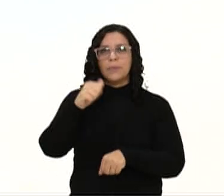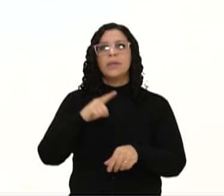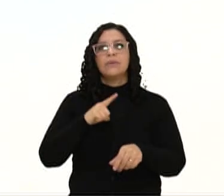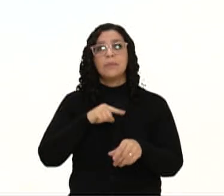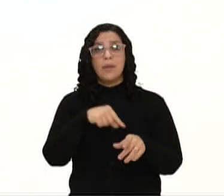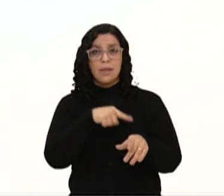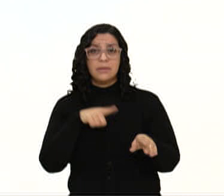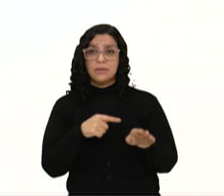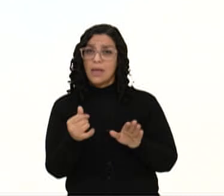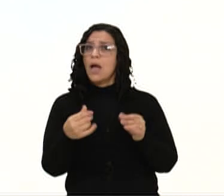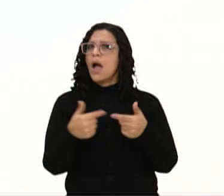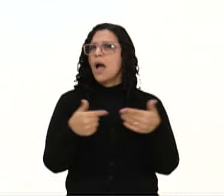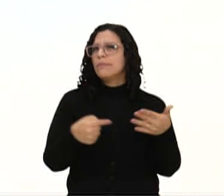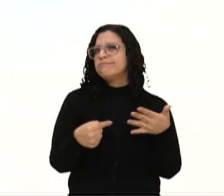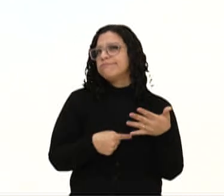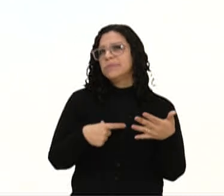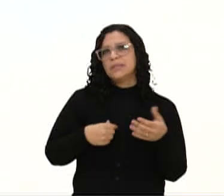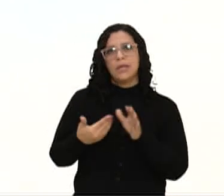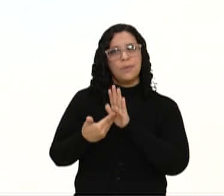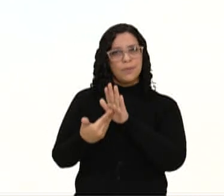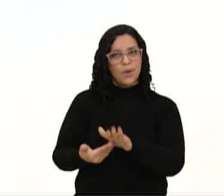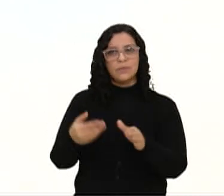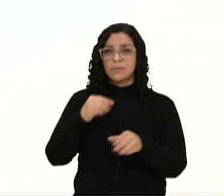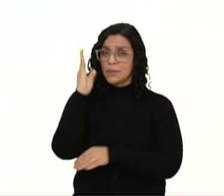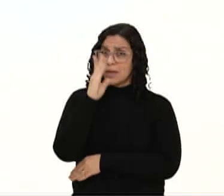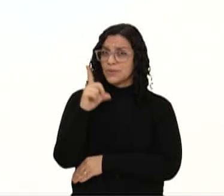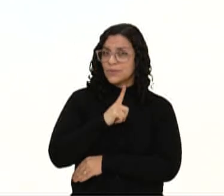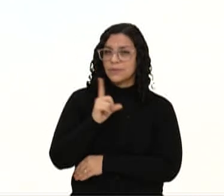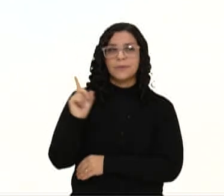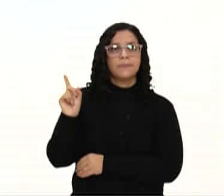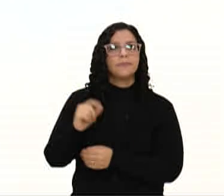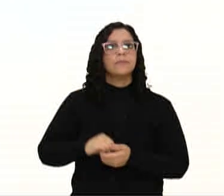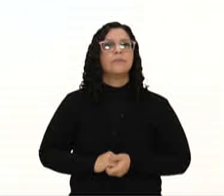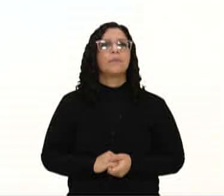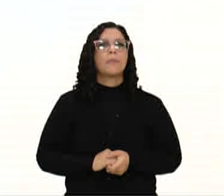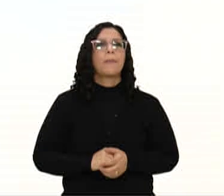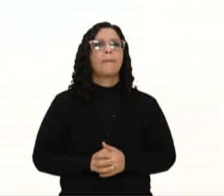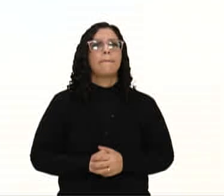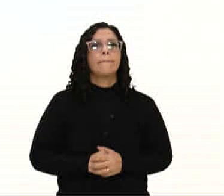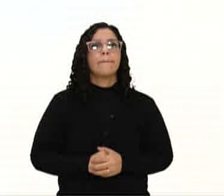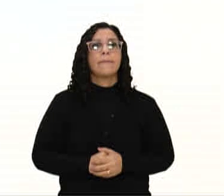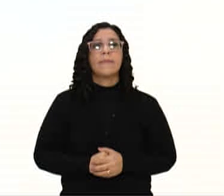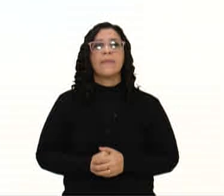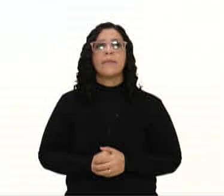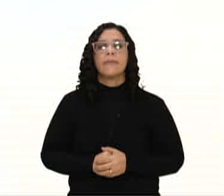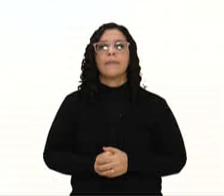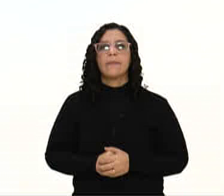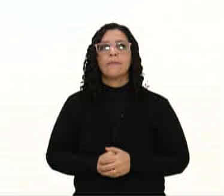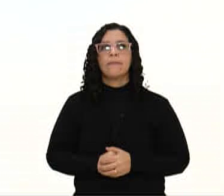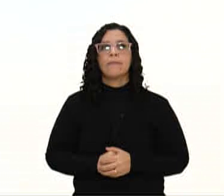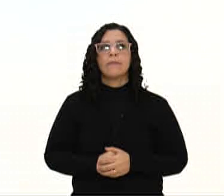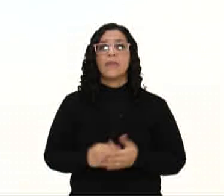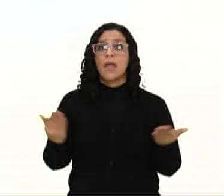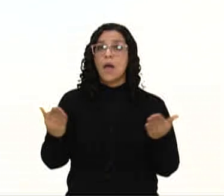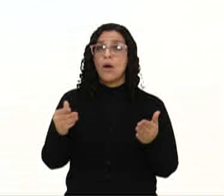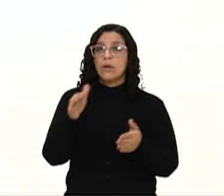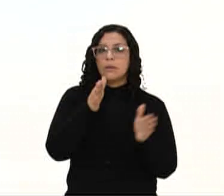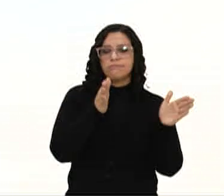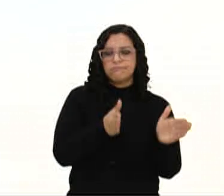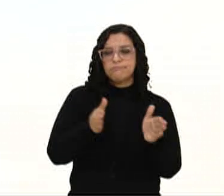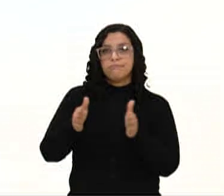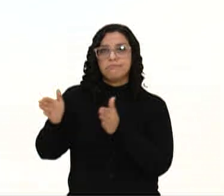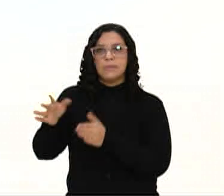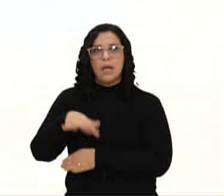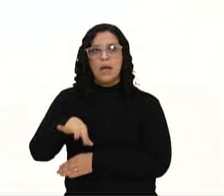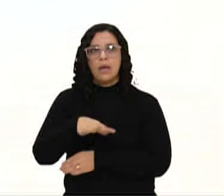são alguns exemplos dessa produção ali, certo? E aí, nos setores, os